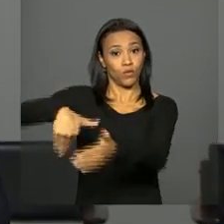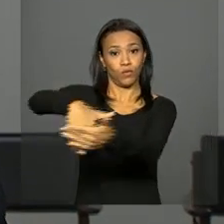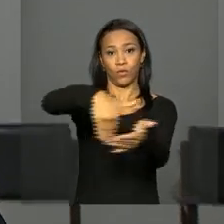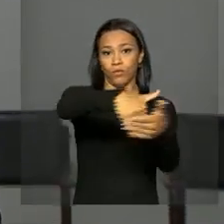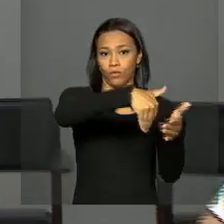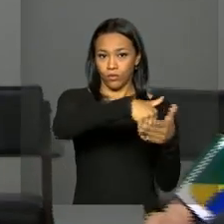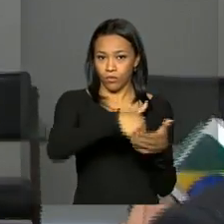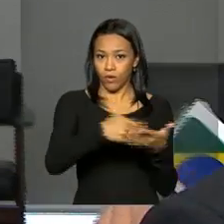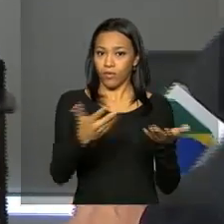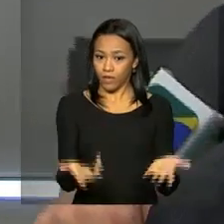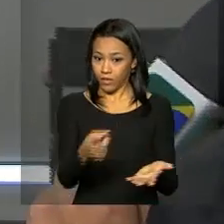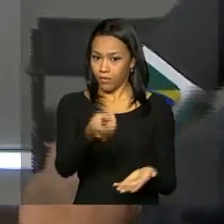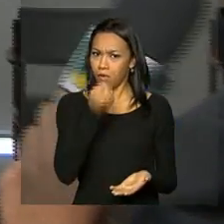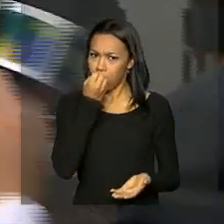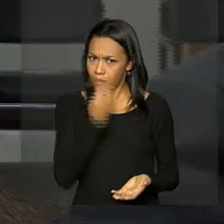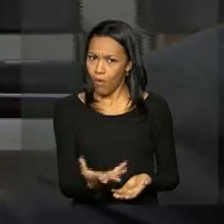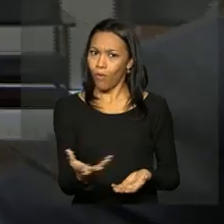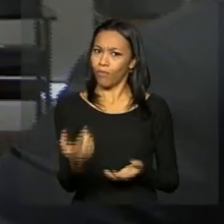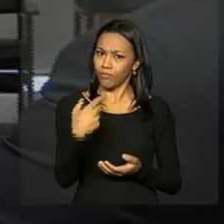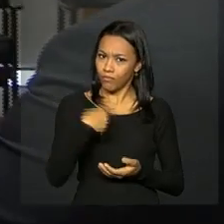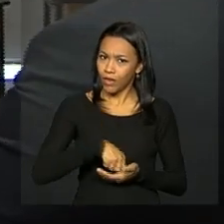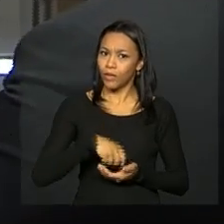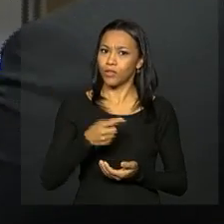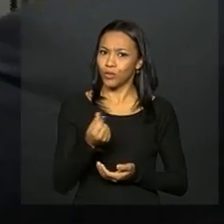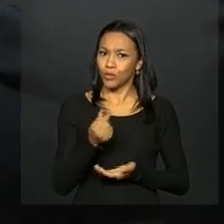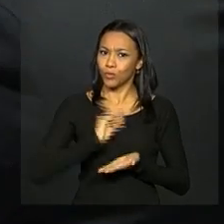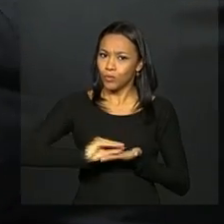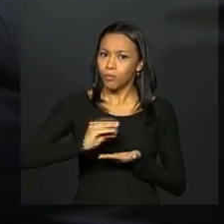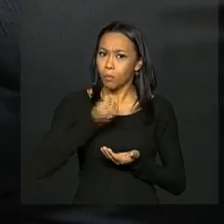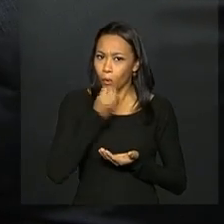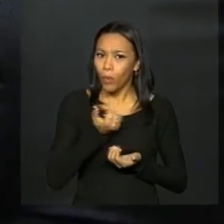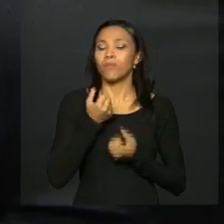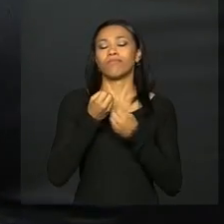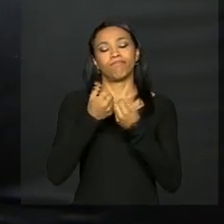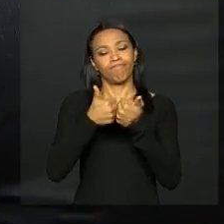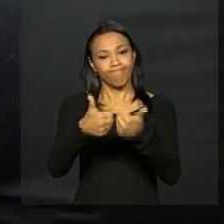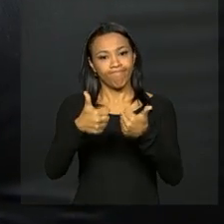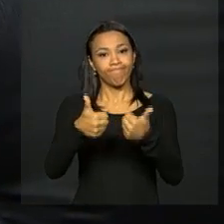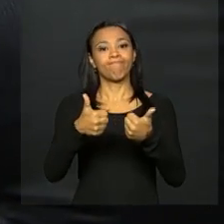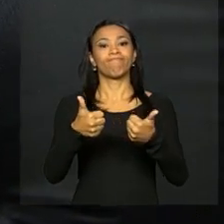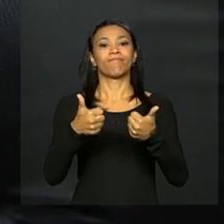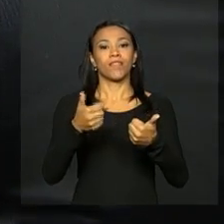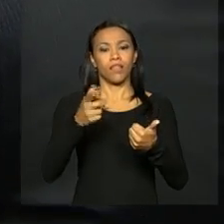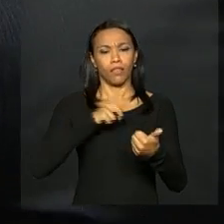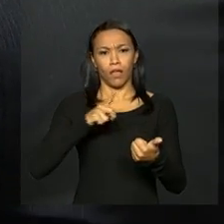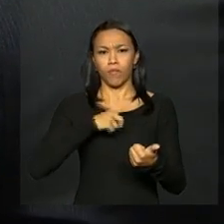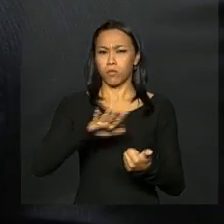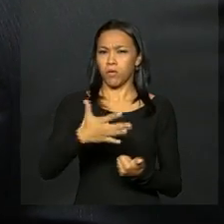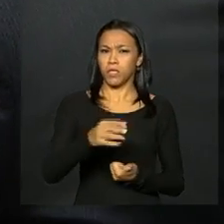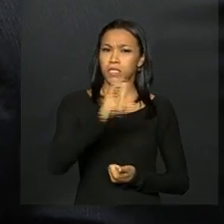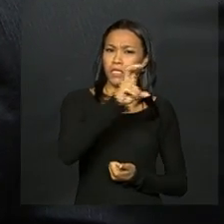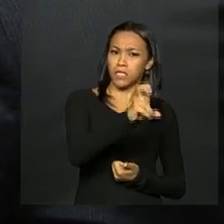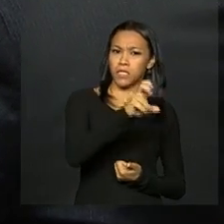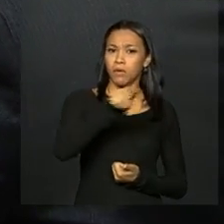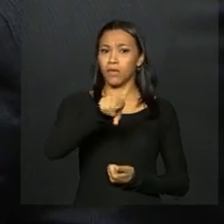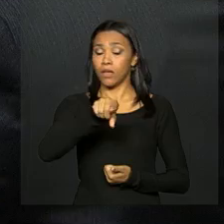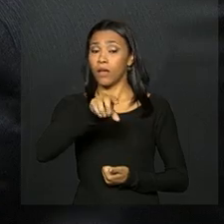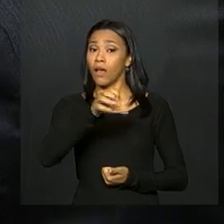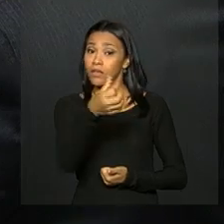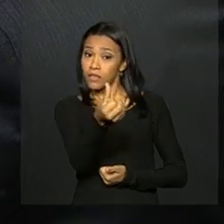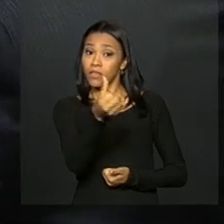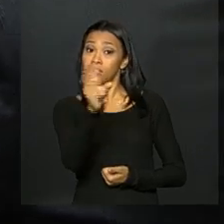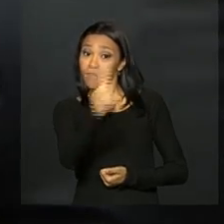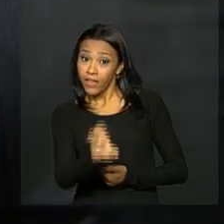é positivo na tua avaliação ao longo desses mais de 3 anos? Muito positivo, muito positivo. A gente tem um retorno aí de 5 a 6 vezes o